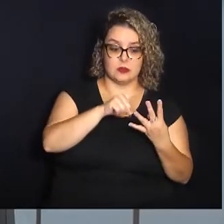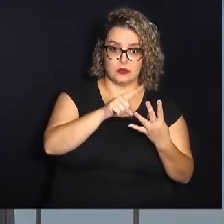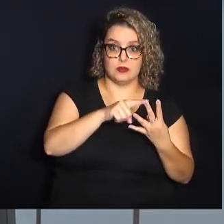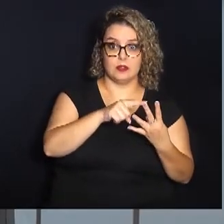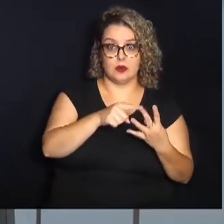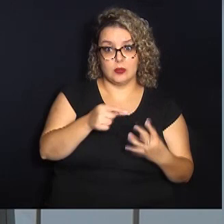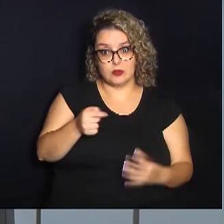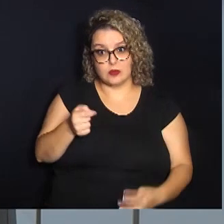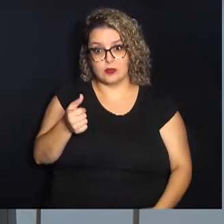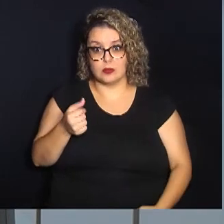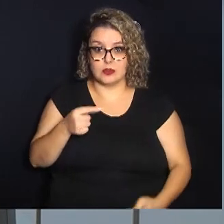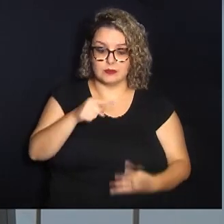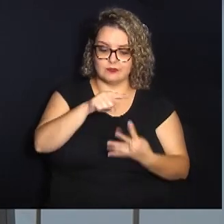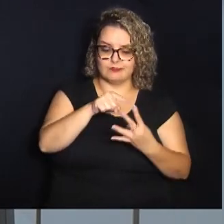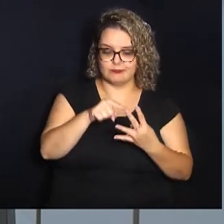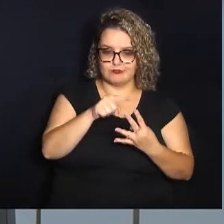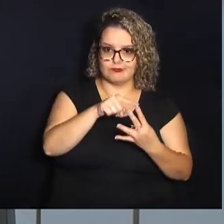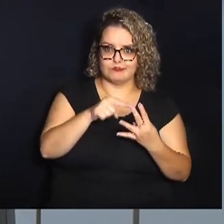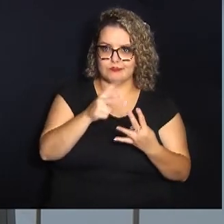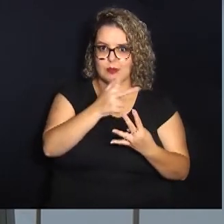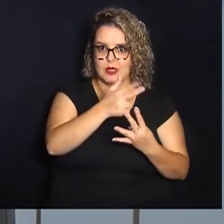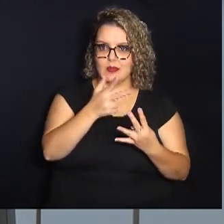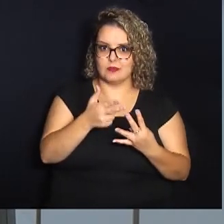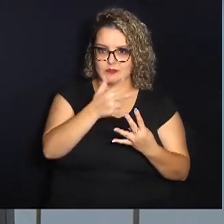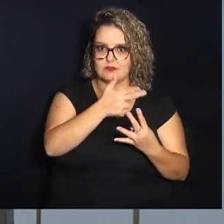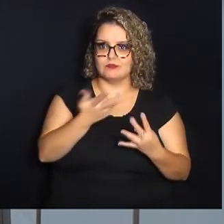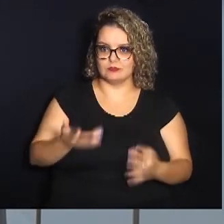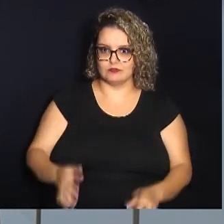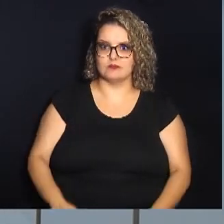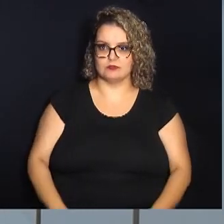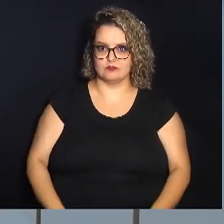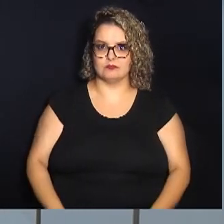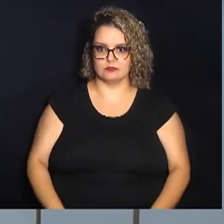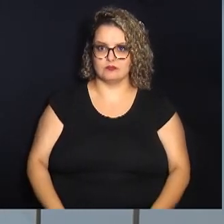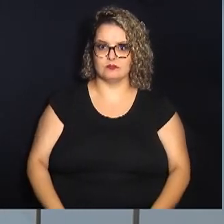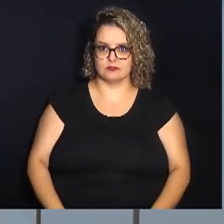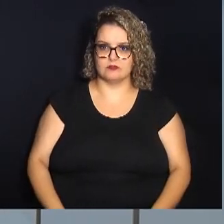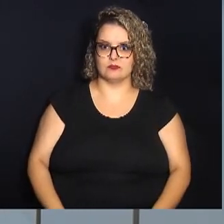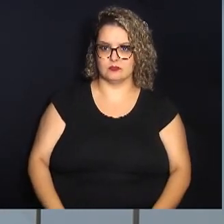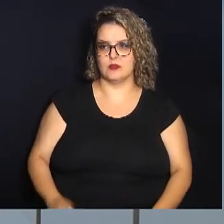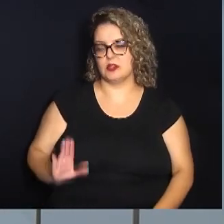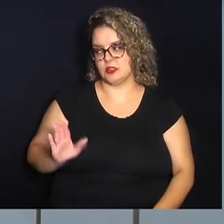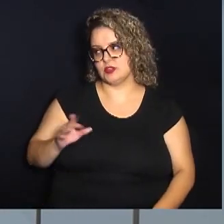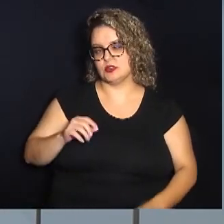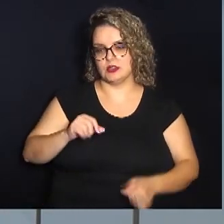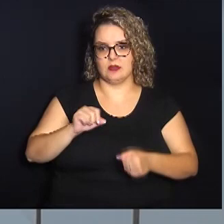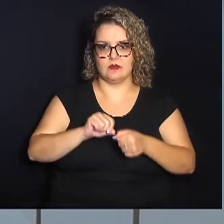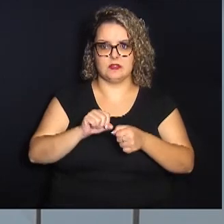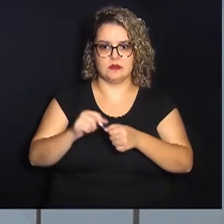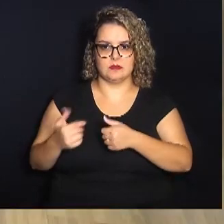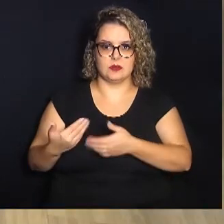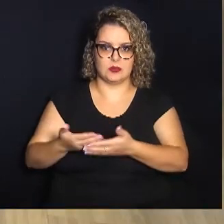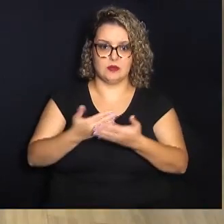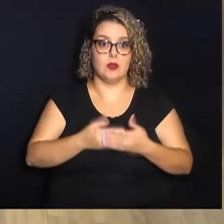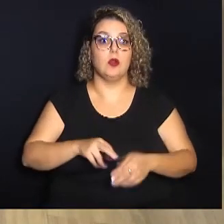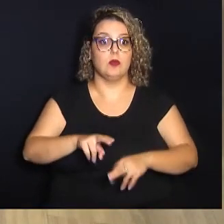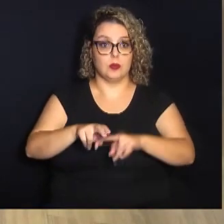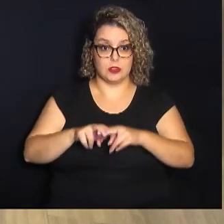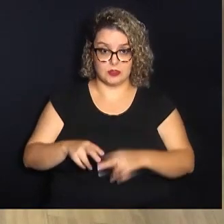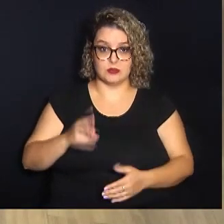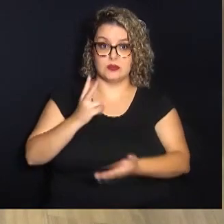quase que 1 e 2, quase que se equiparando já. Dos isolamentos que a gente já fez. Por isso que a gente sempre reforça aqui na questão